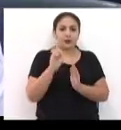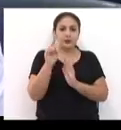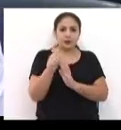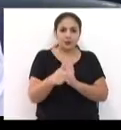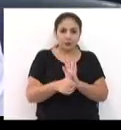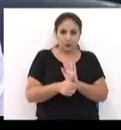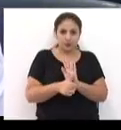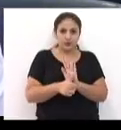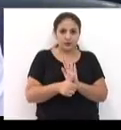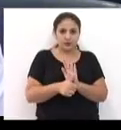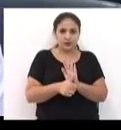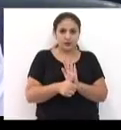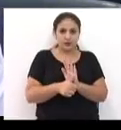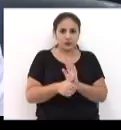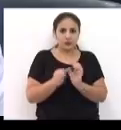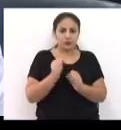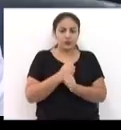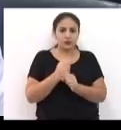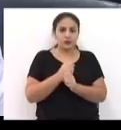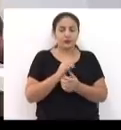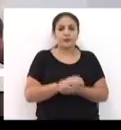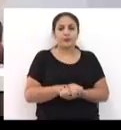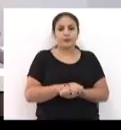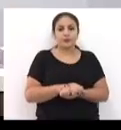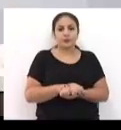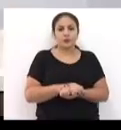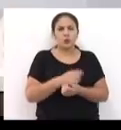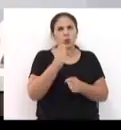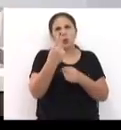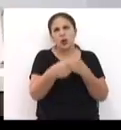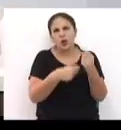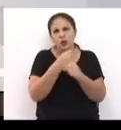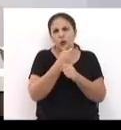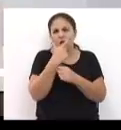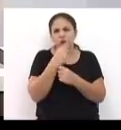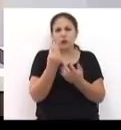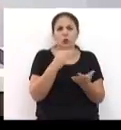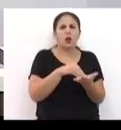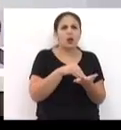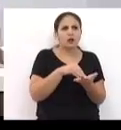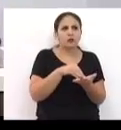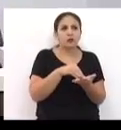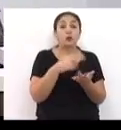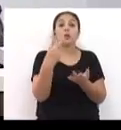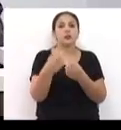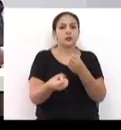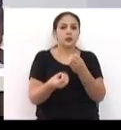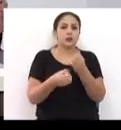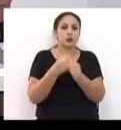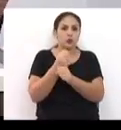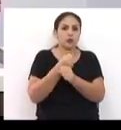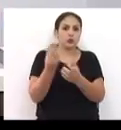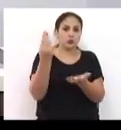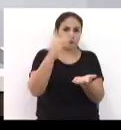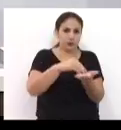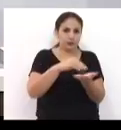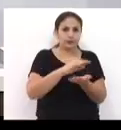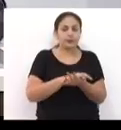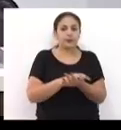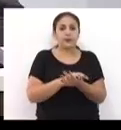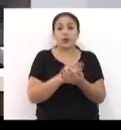Após foi colocado um ano, acho que foi um ano que foi colocado 2 anos,